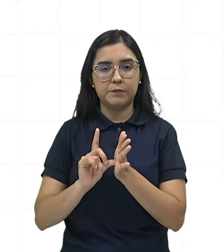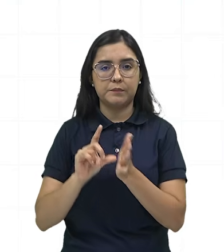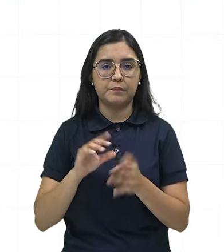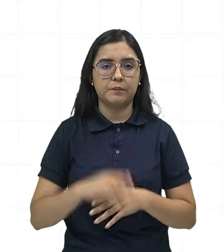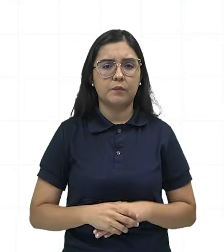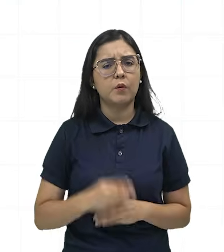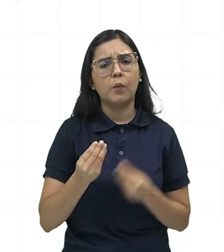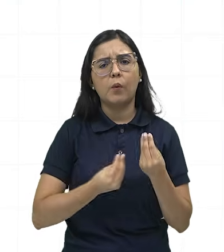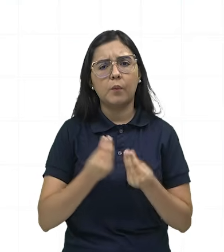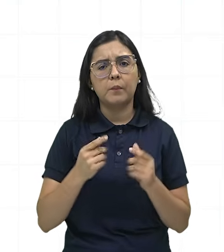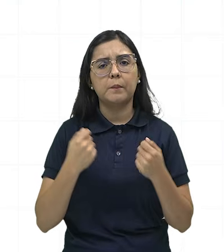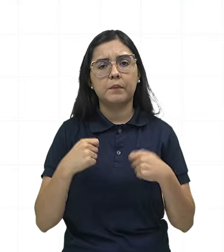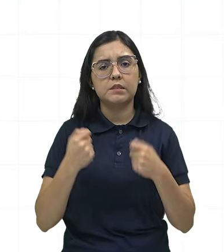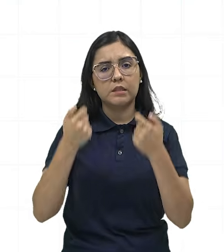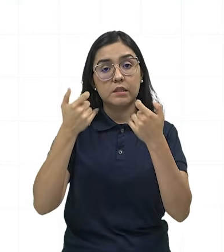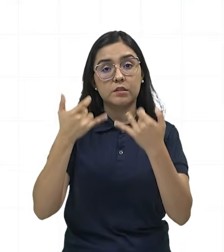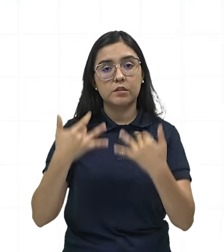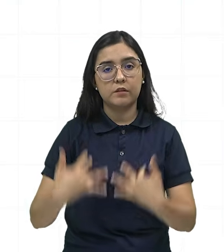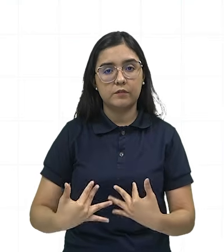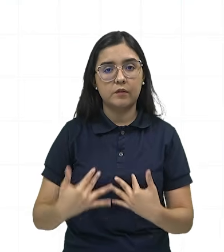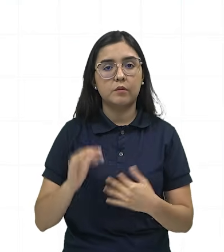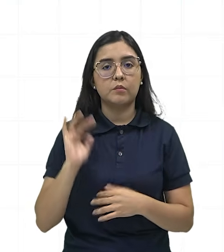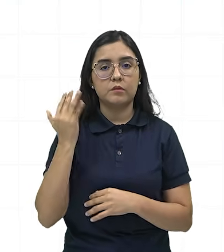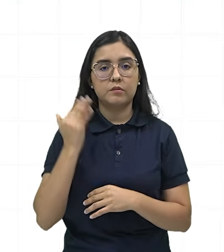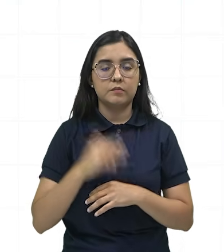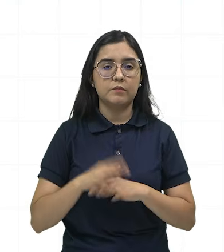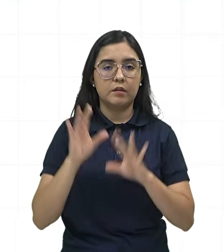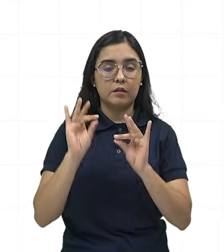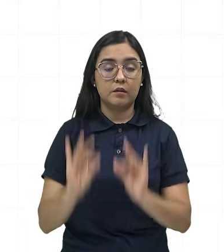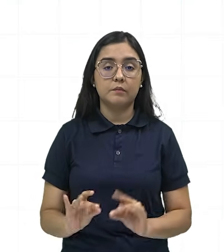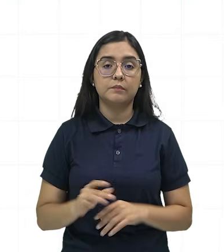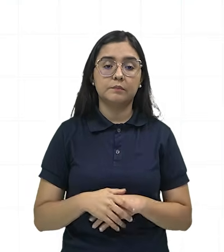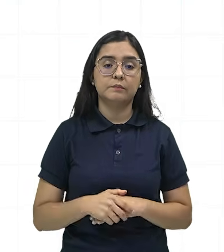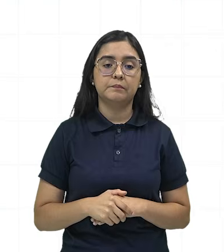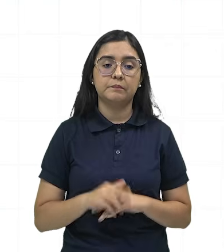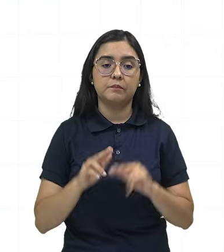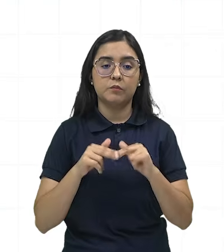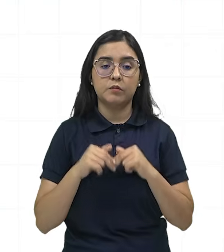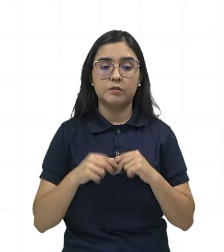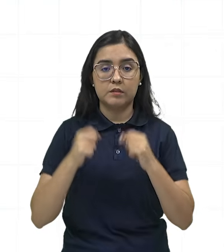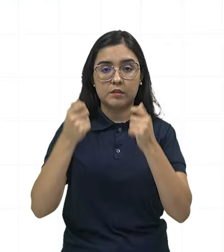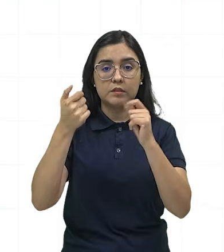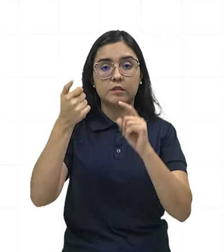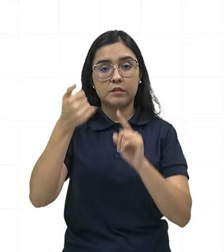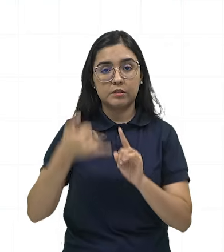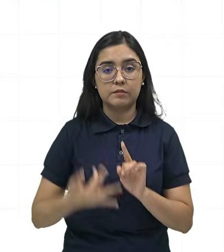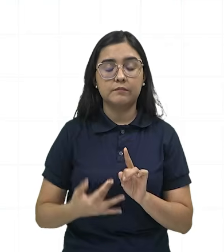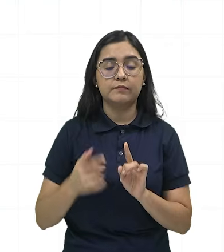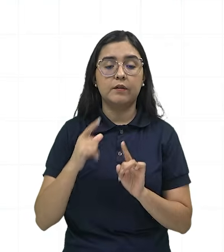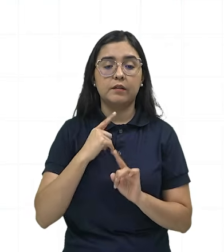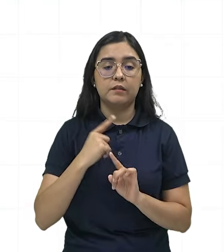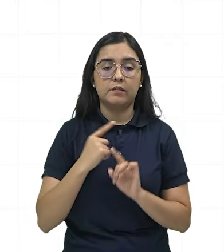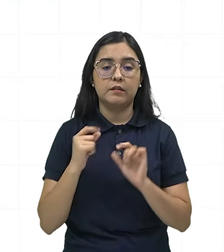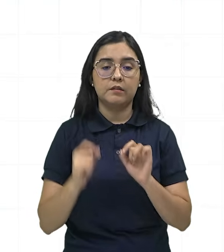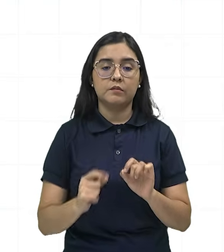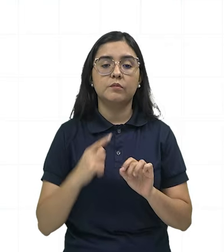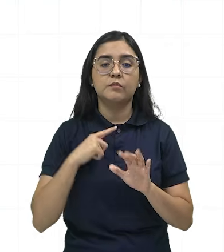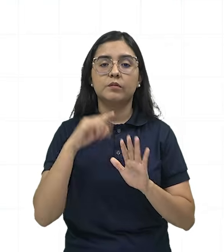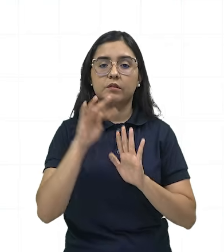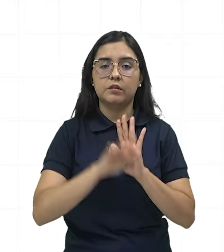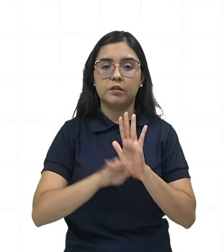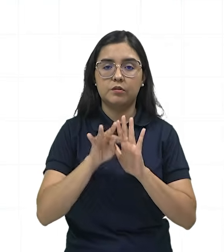como ele tem que descrever o ocorrido. Por isso que a descrição ela vai estar muito presente nos textos da